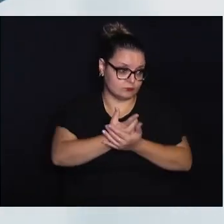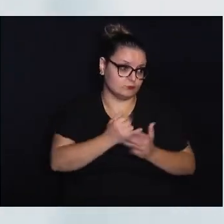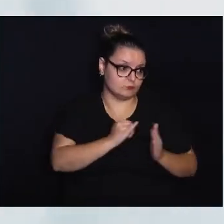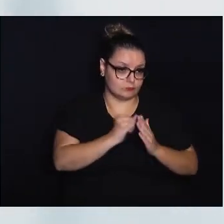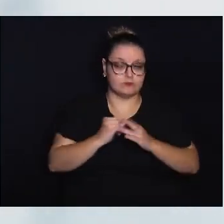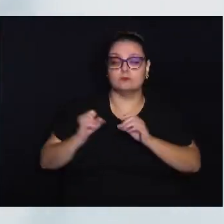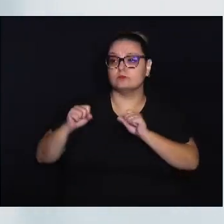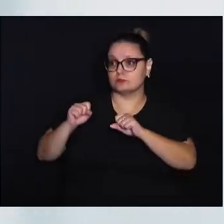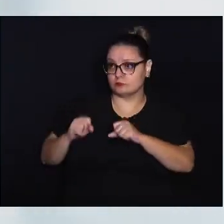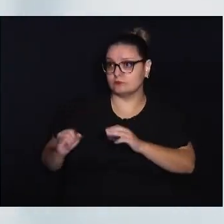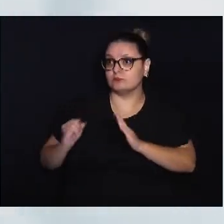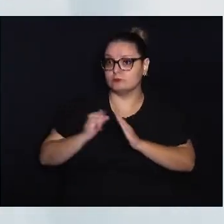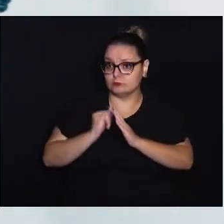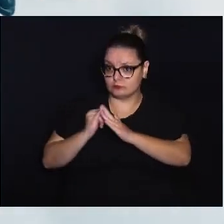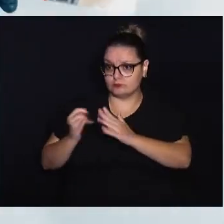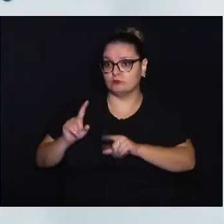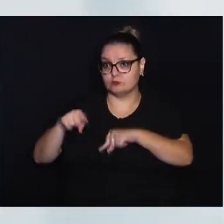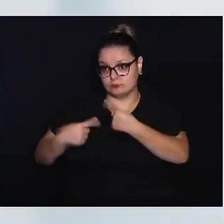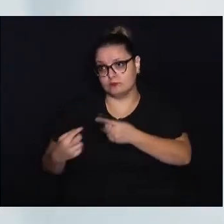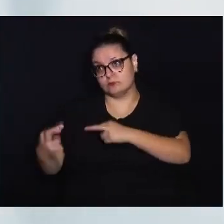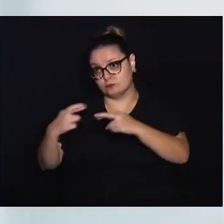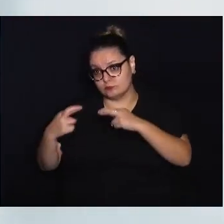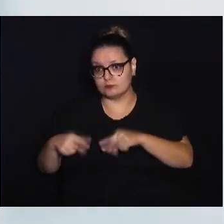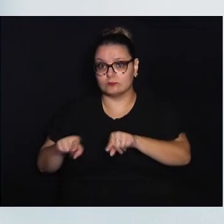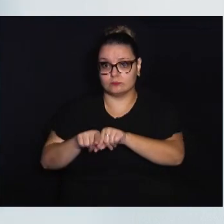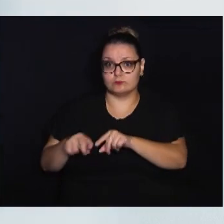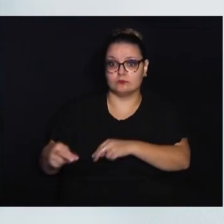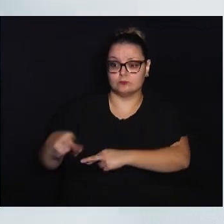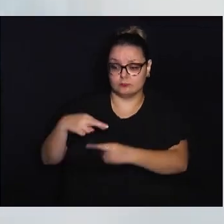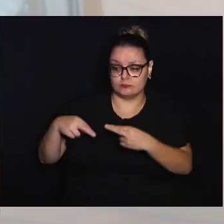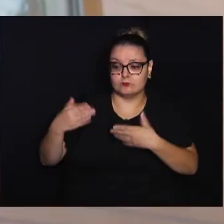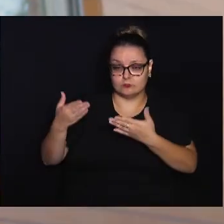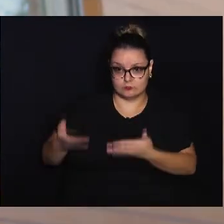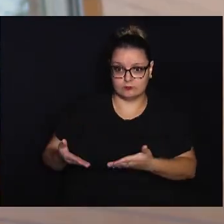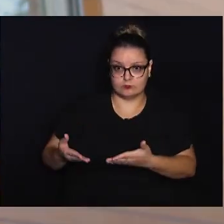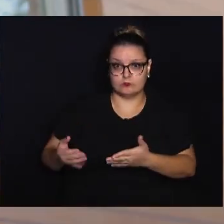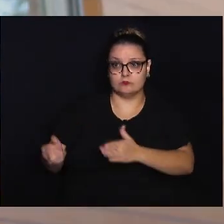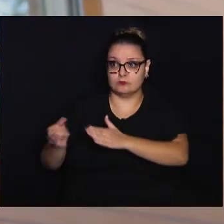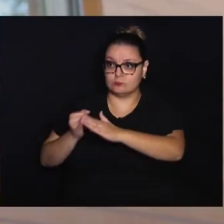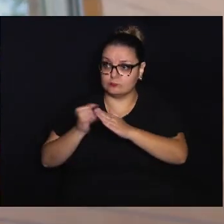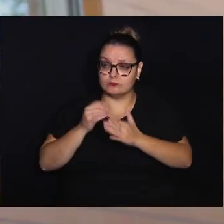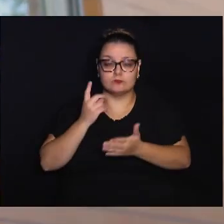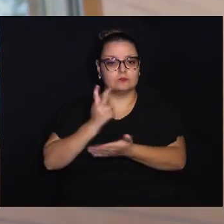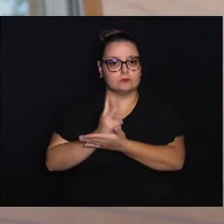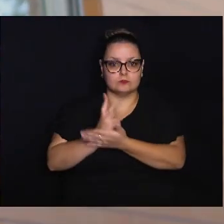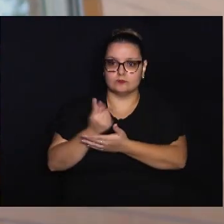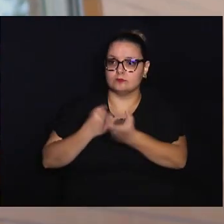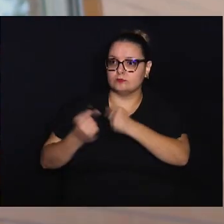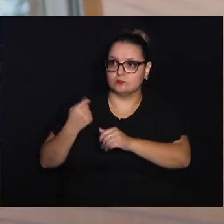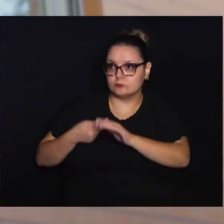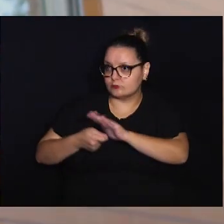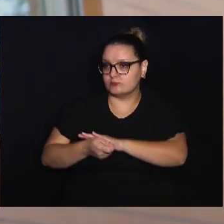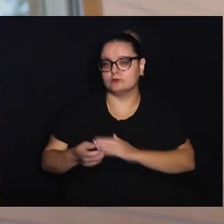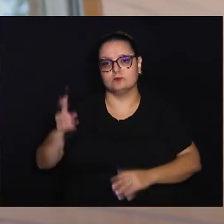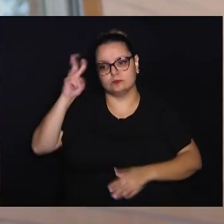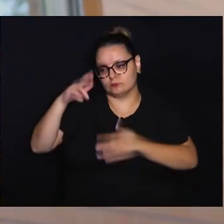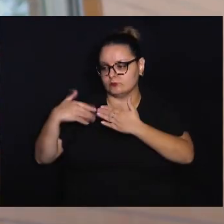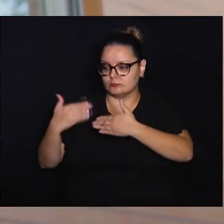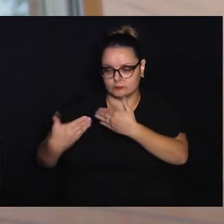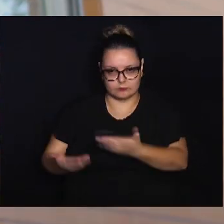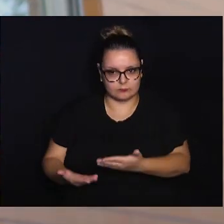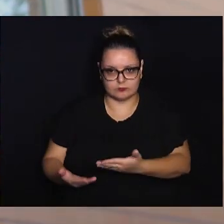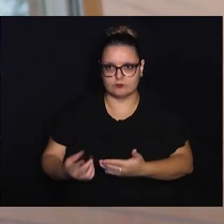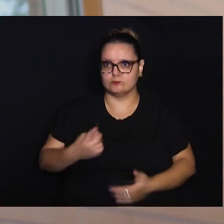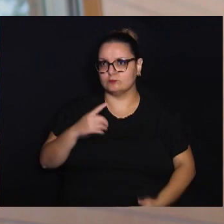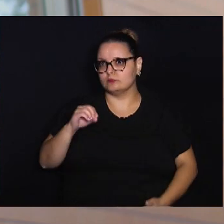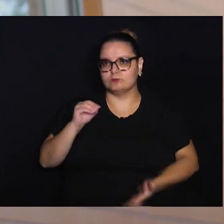comprar um imóvel, né? Isso, o imóvel e uma outra análise também em relação a imóveis. o imóvel sempre vai ser um investimento.